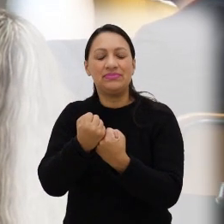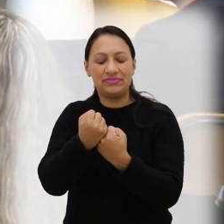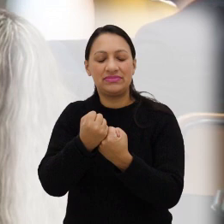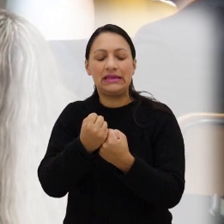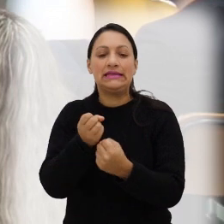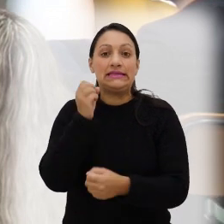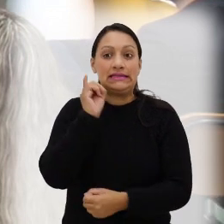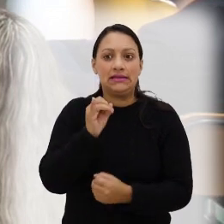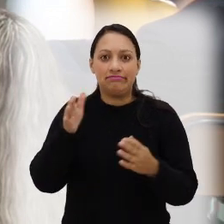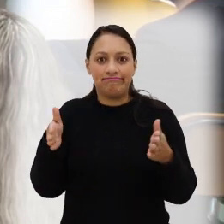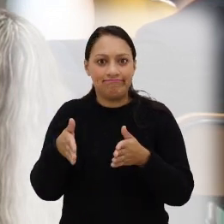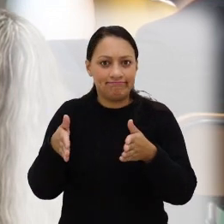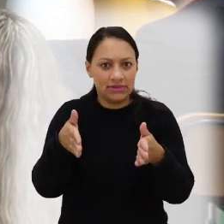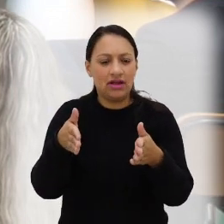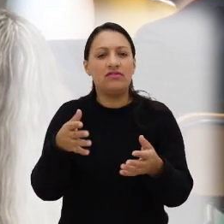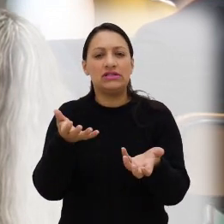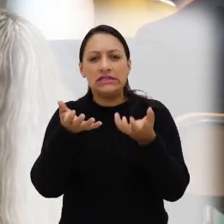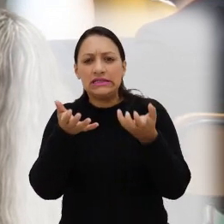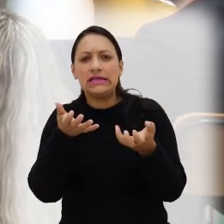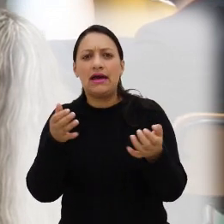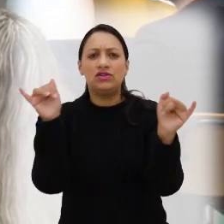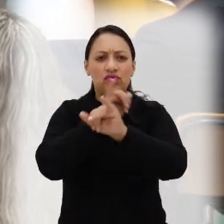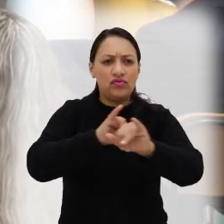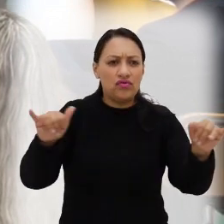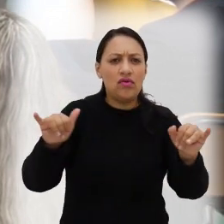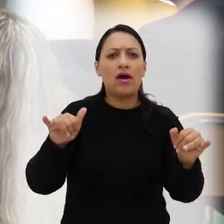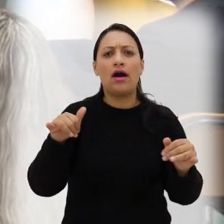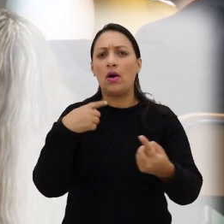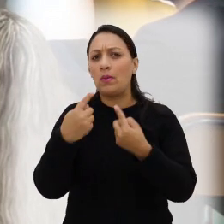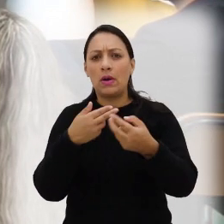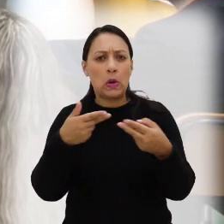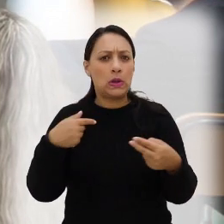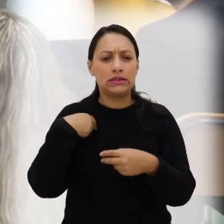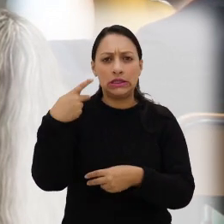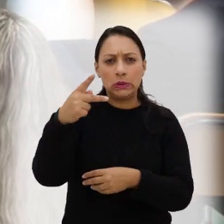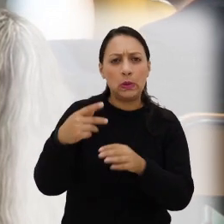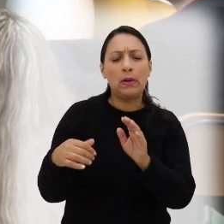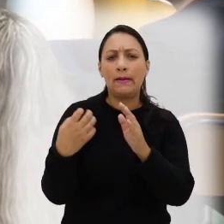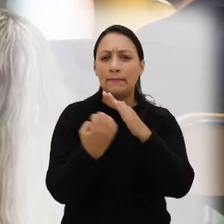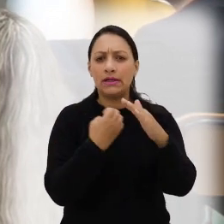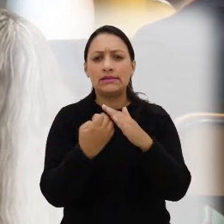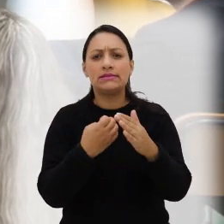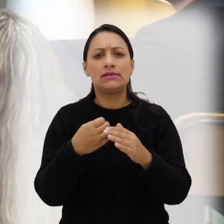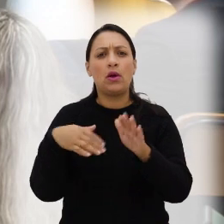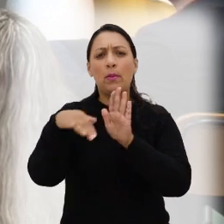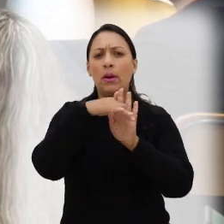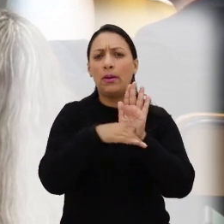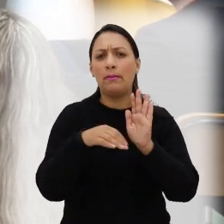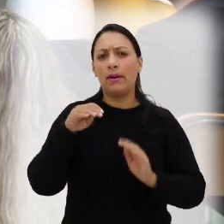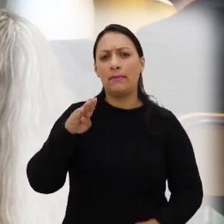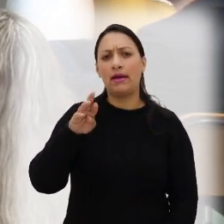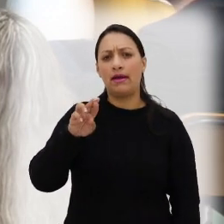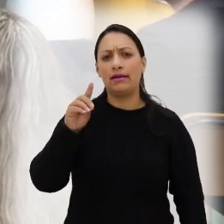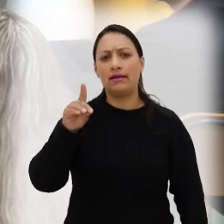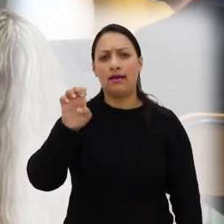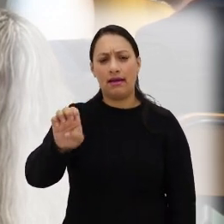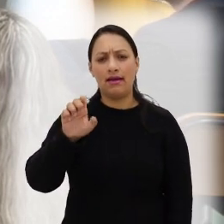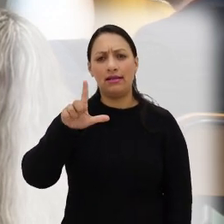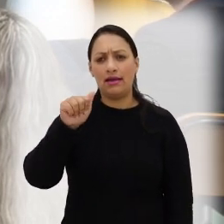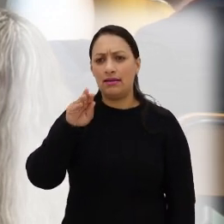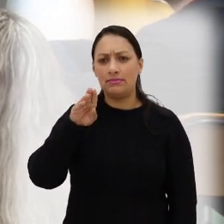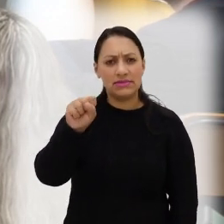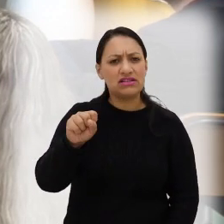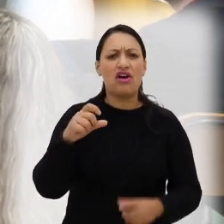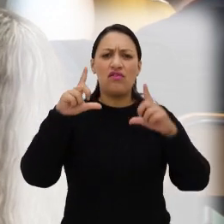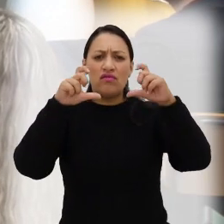coisa que acontece com a empresa de vocês querem divulgar, querem utilizar o programa do Labs para divulgar alguma coisa que está acontecendo, uma POC, um